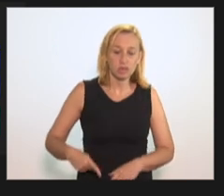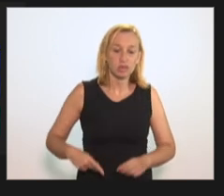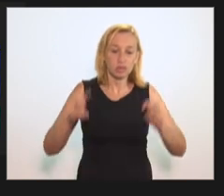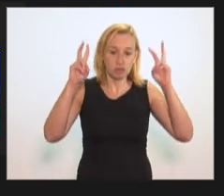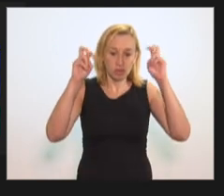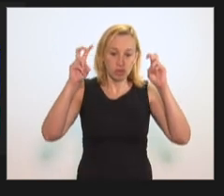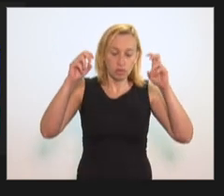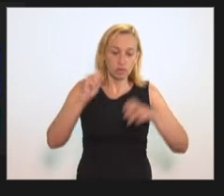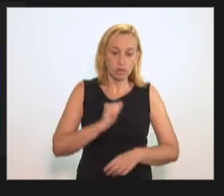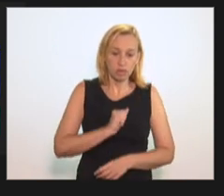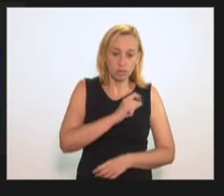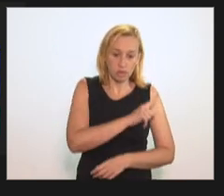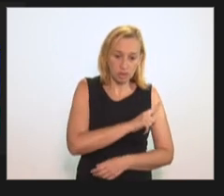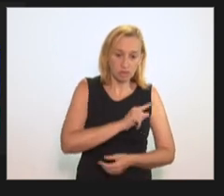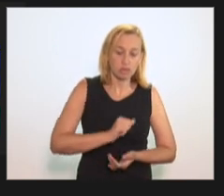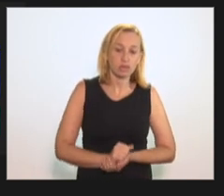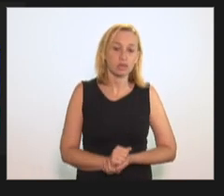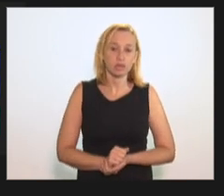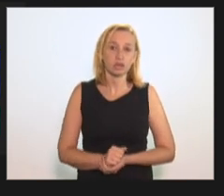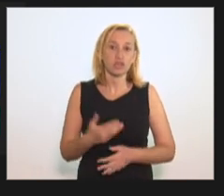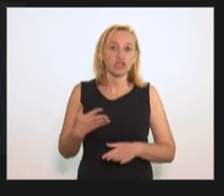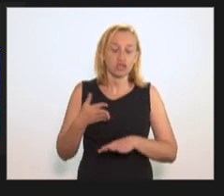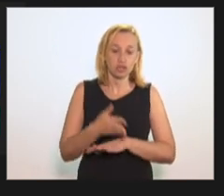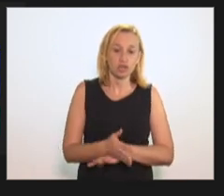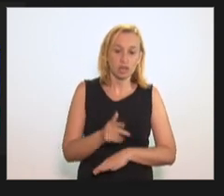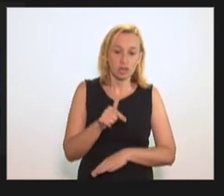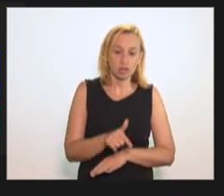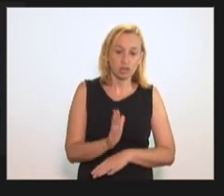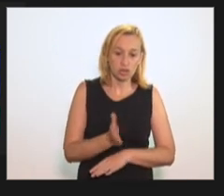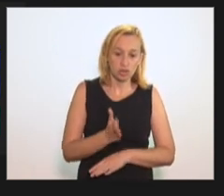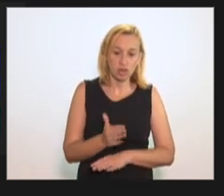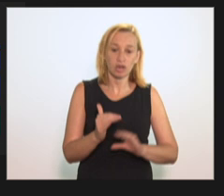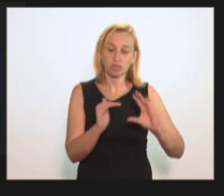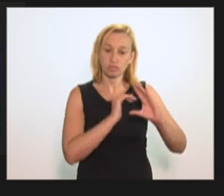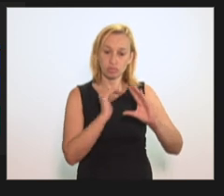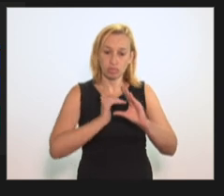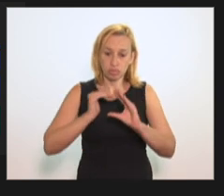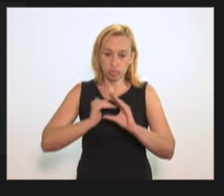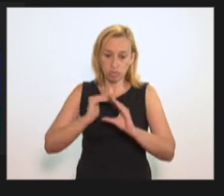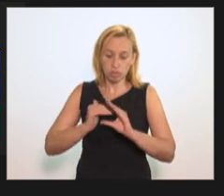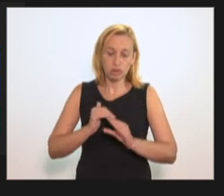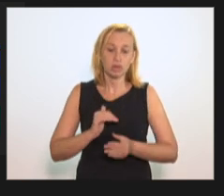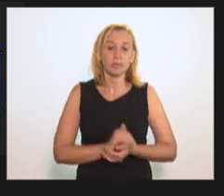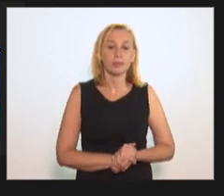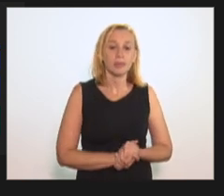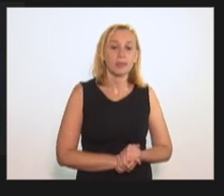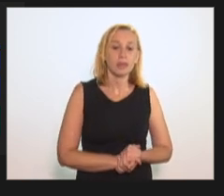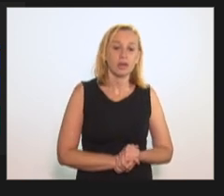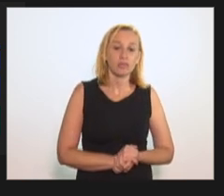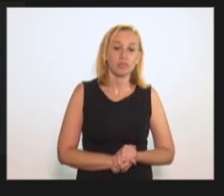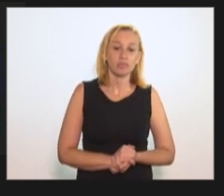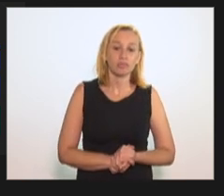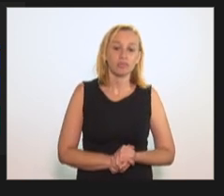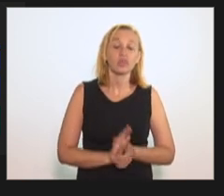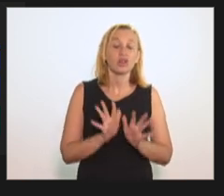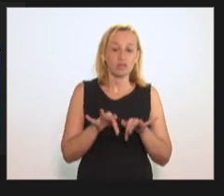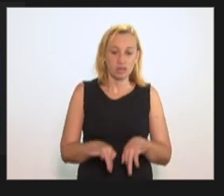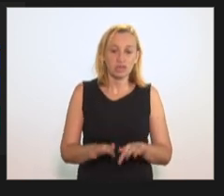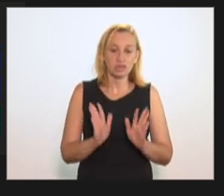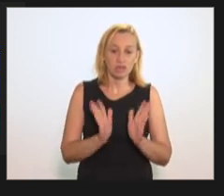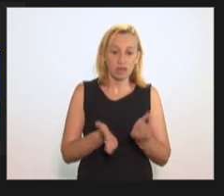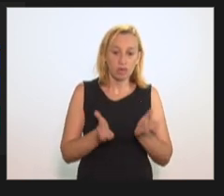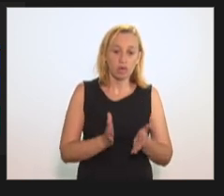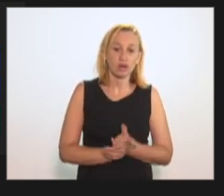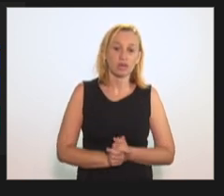Gonçalo então chegaram para nós essas demandas coloco aqui publicamente e finalizando mesmo